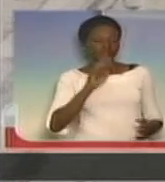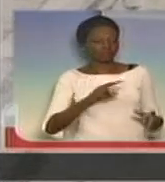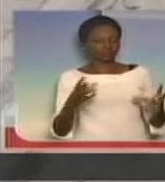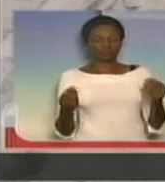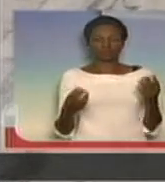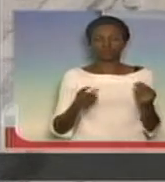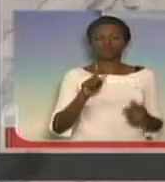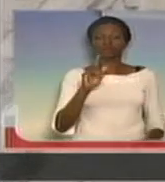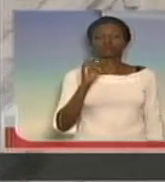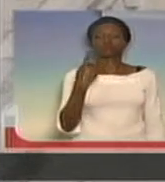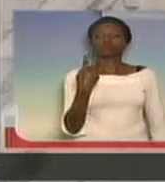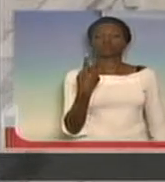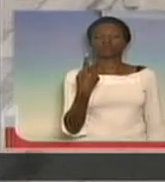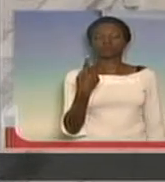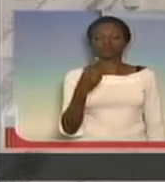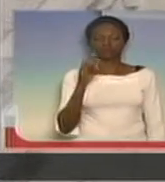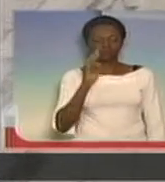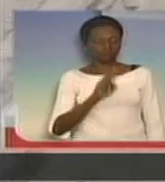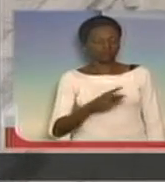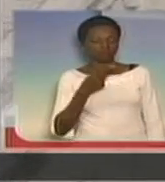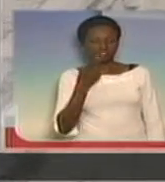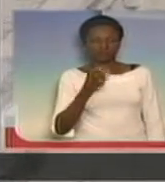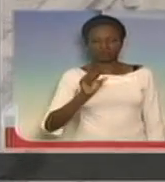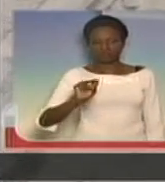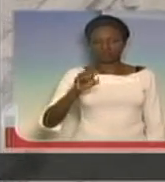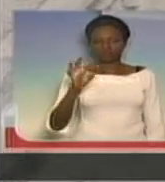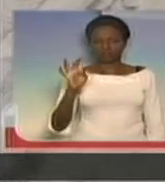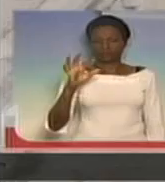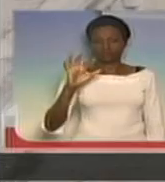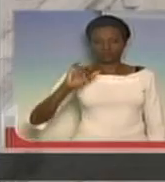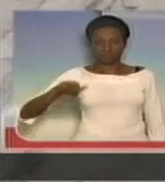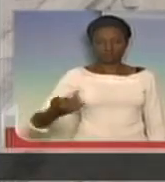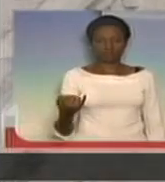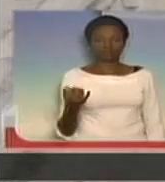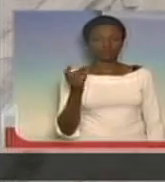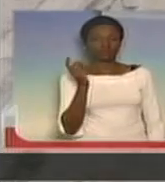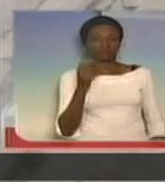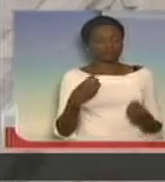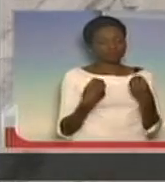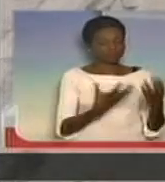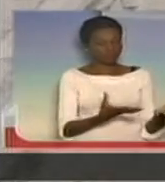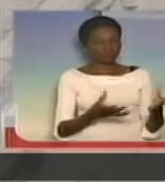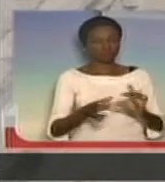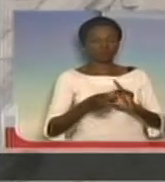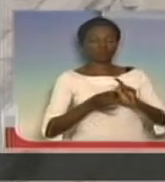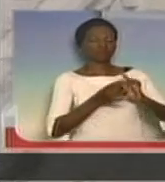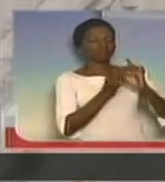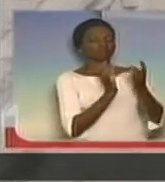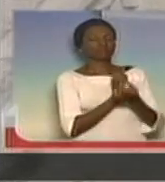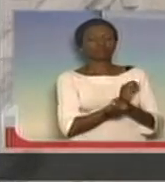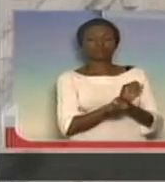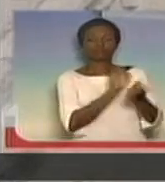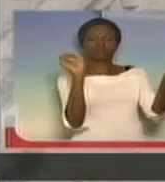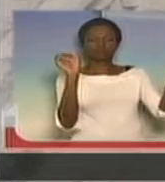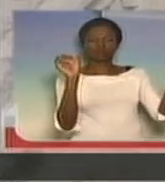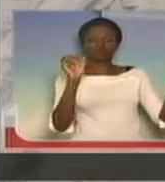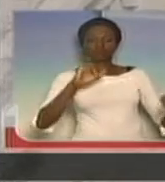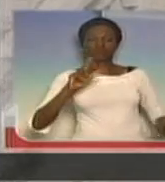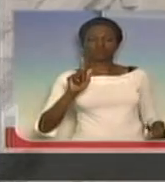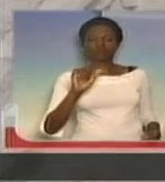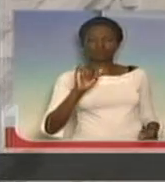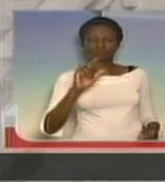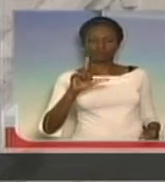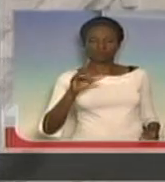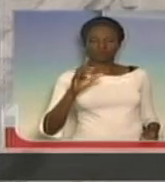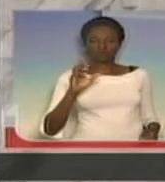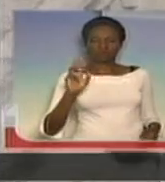G1 diz o seguinte: o STJ concede liberdade a Gil Rugai, condenado, veja bem, senhor presidente, ele